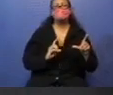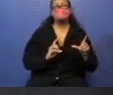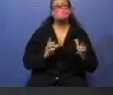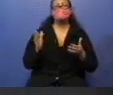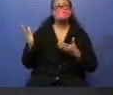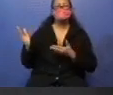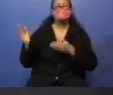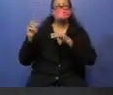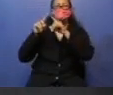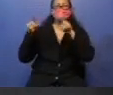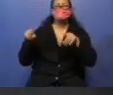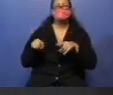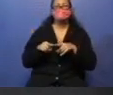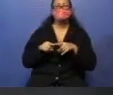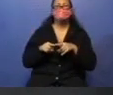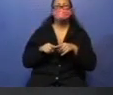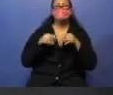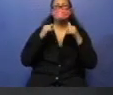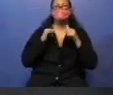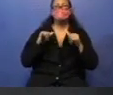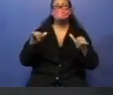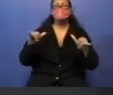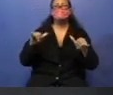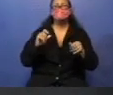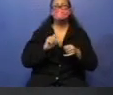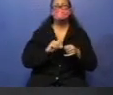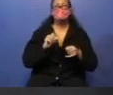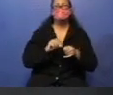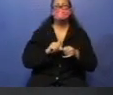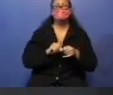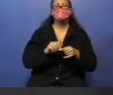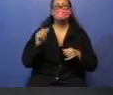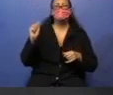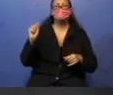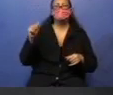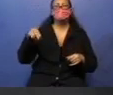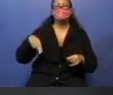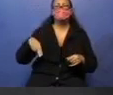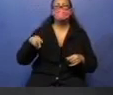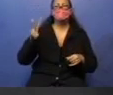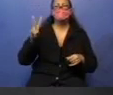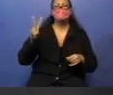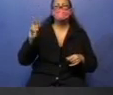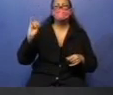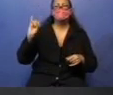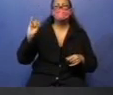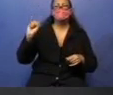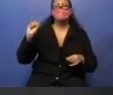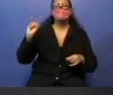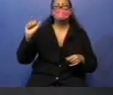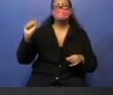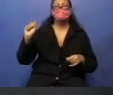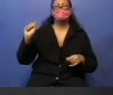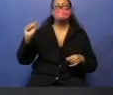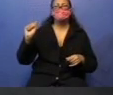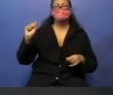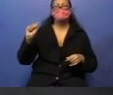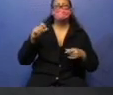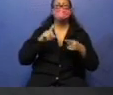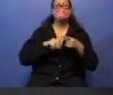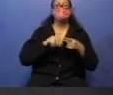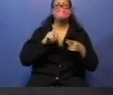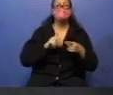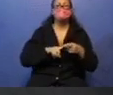Esse cartaz foi divulgado, quer dizer, foi feito pela Anvisa. Qual terá sido a intenção